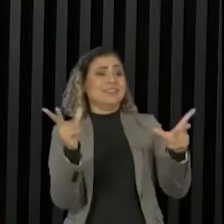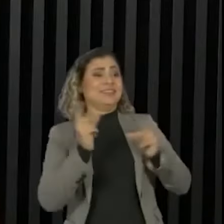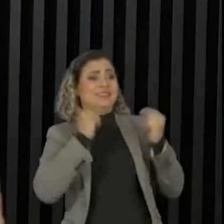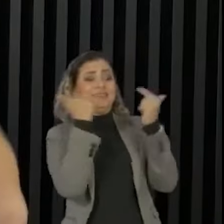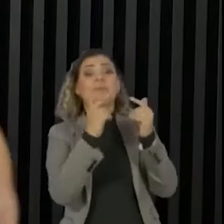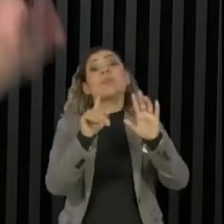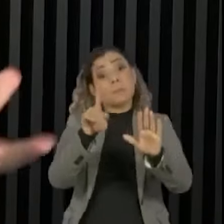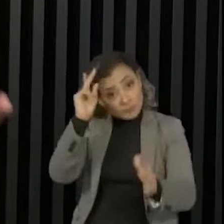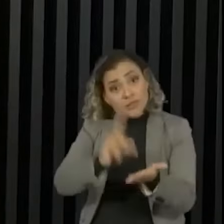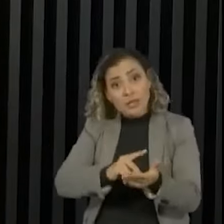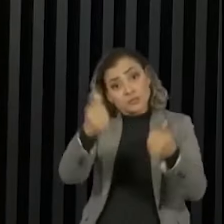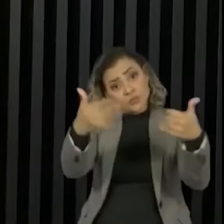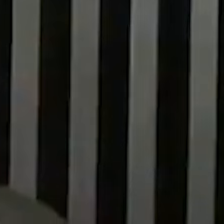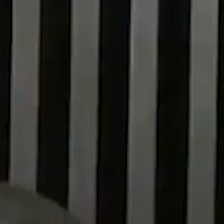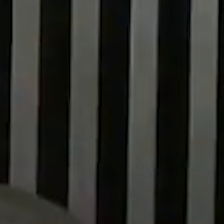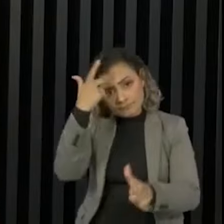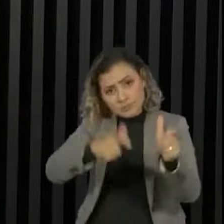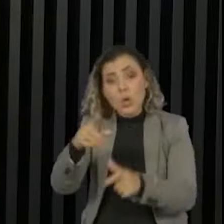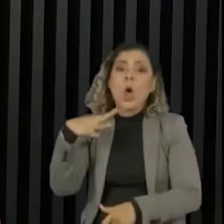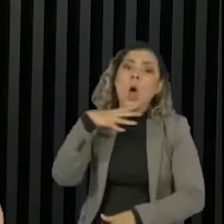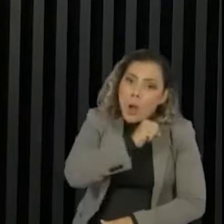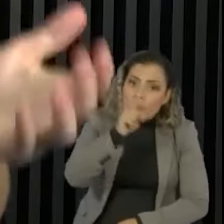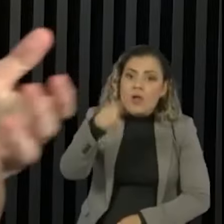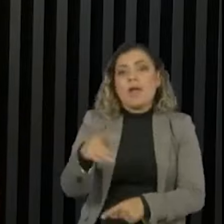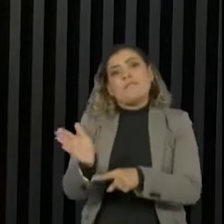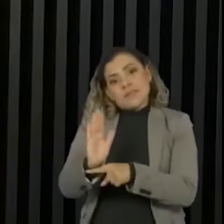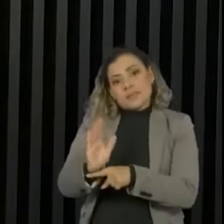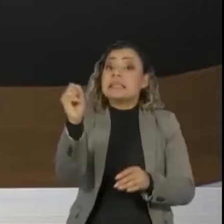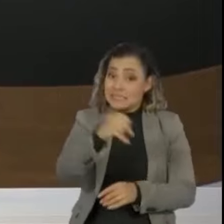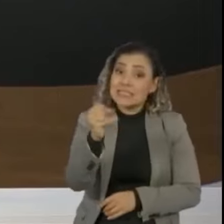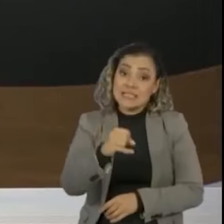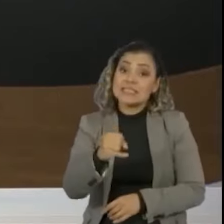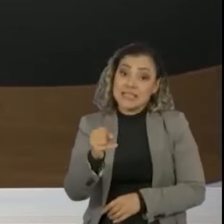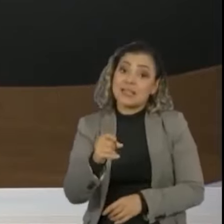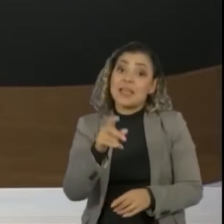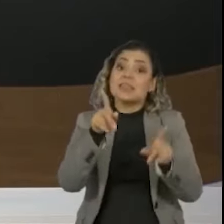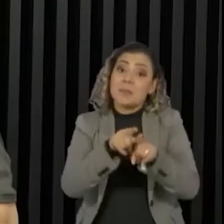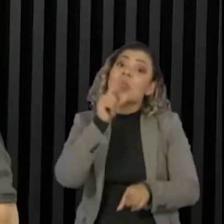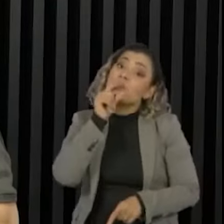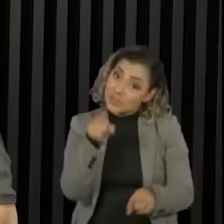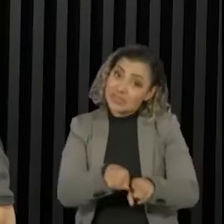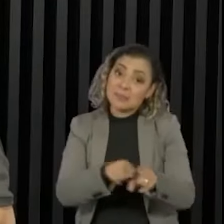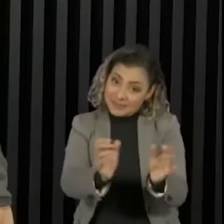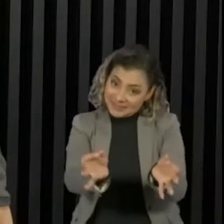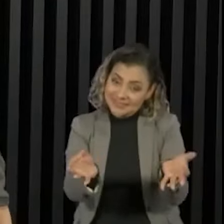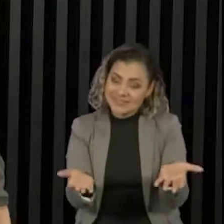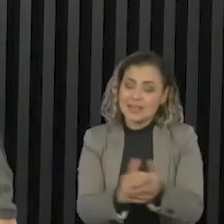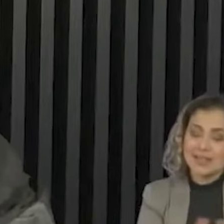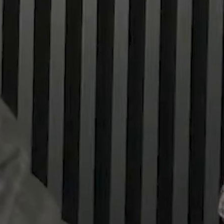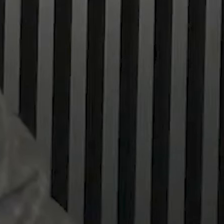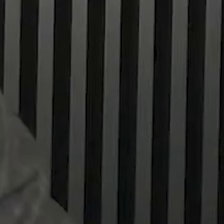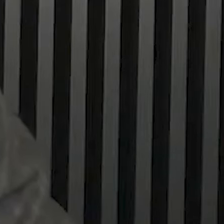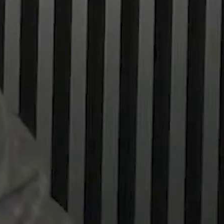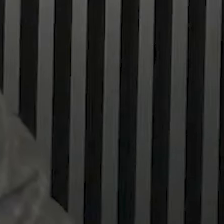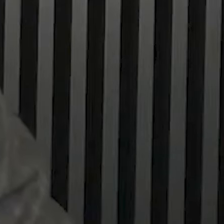perguntando isso para estações mais é é óbvio que são são vídeos que só quem ação assistir a respeito assim do que me dá prazer eu